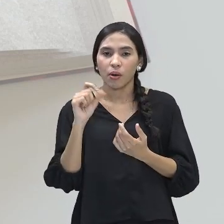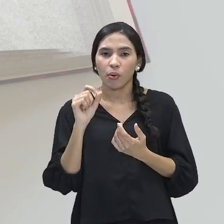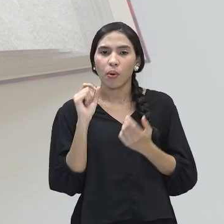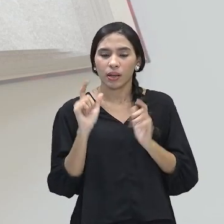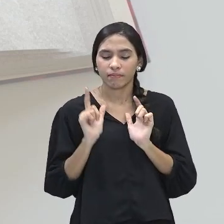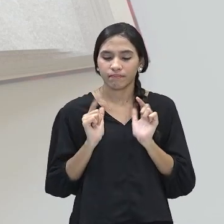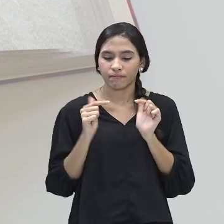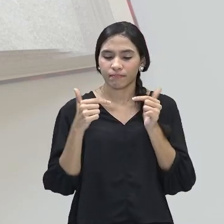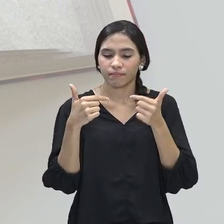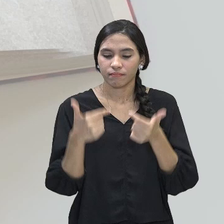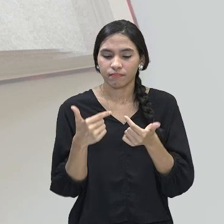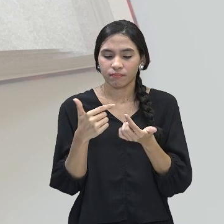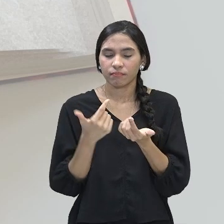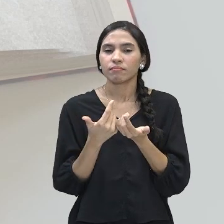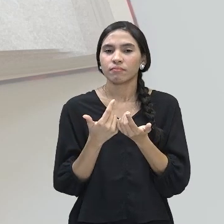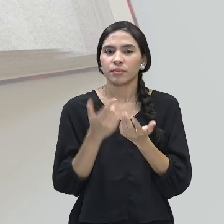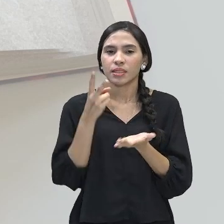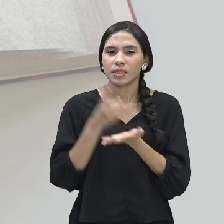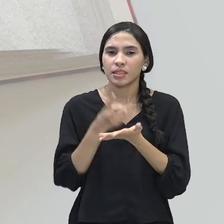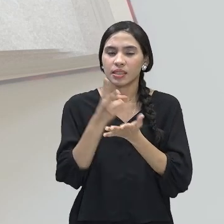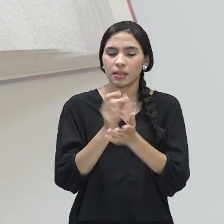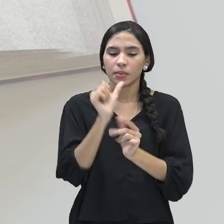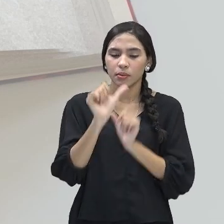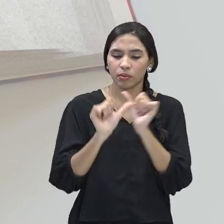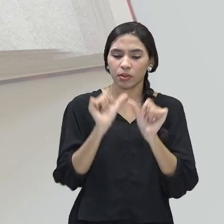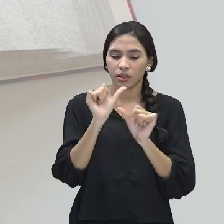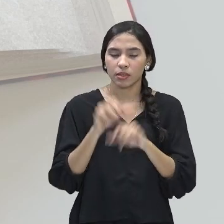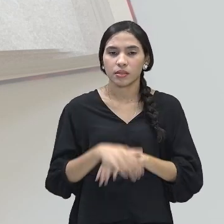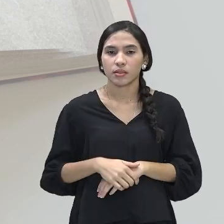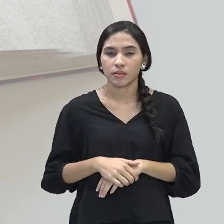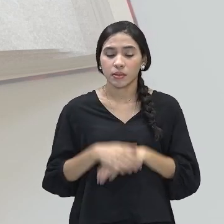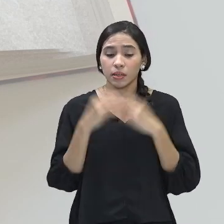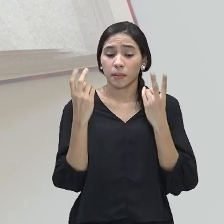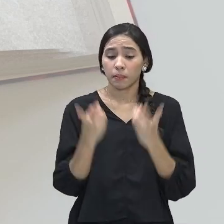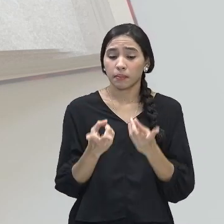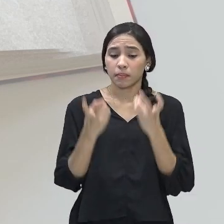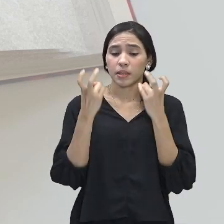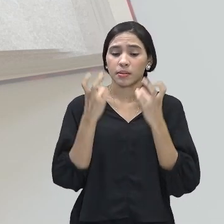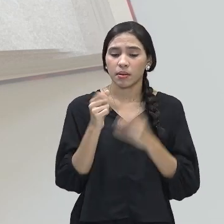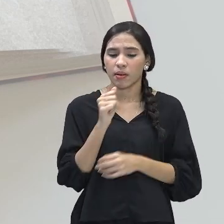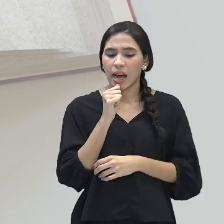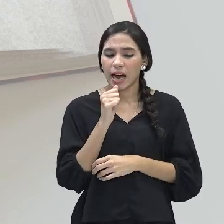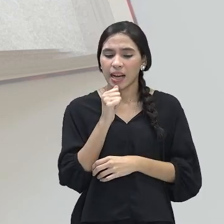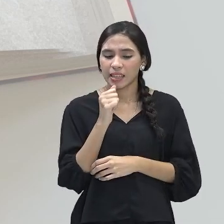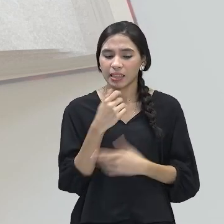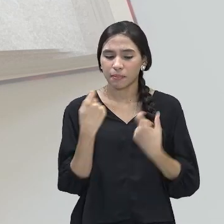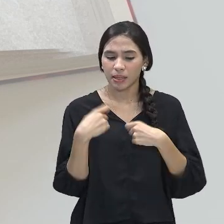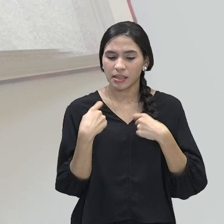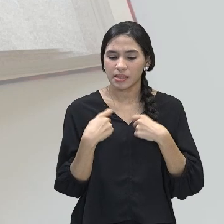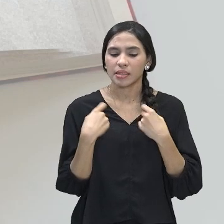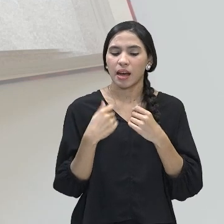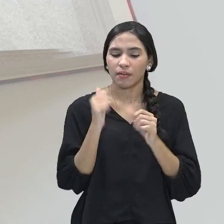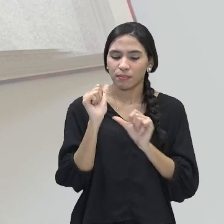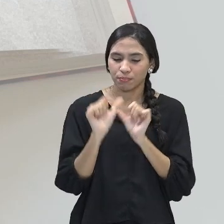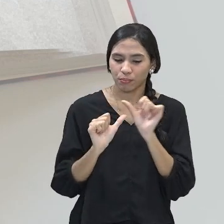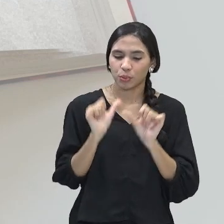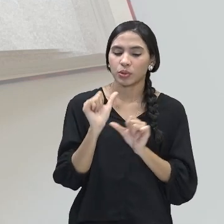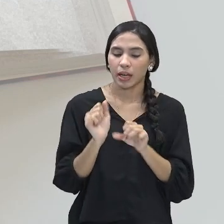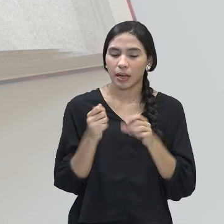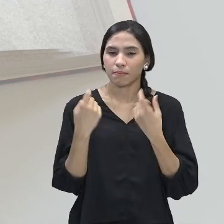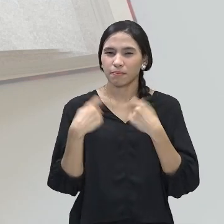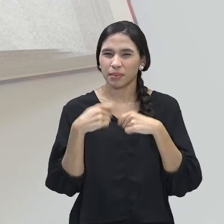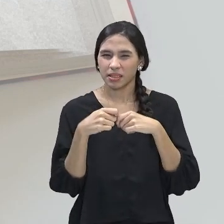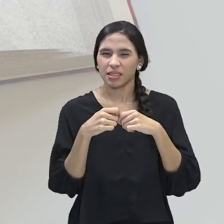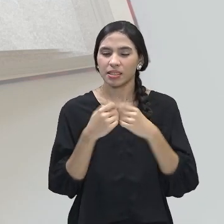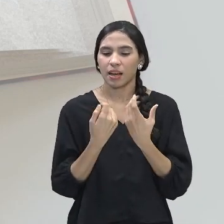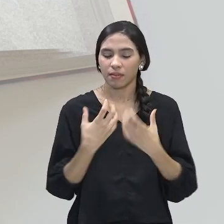movimentos erguendo-a sempre em transição. Ela notou que ainda não adormecera, pensou que ainda haveria de